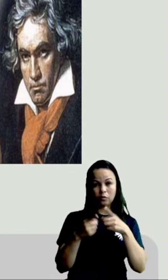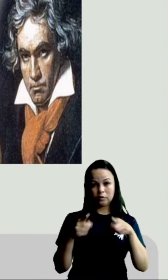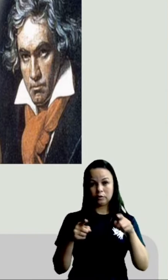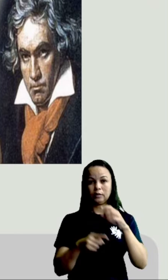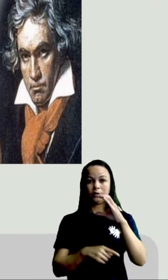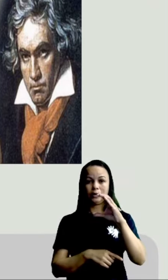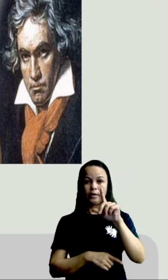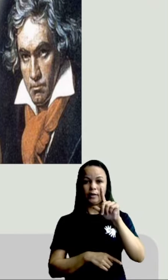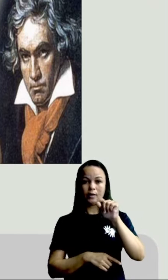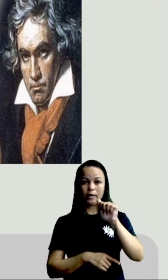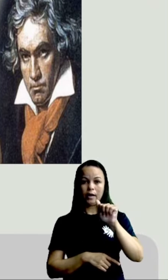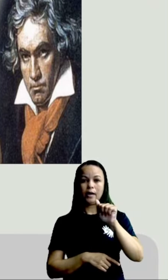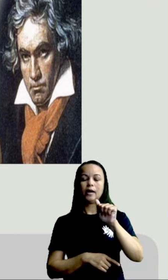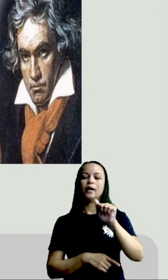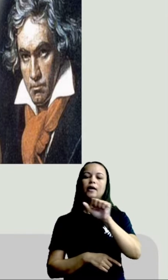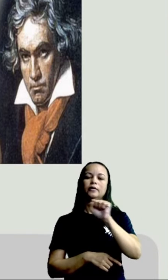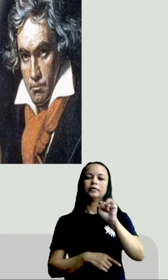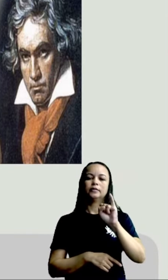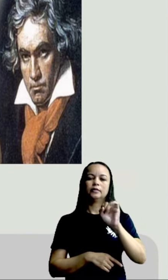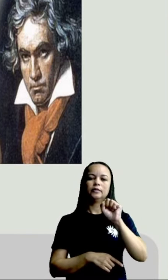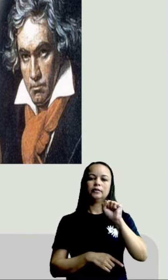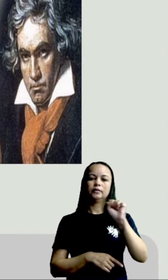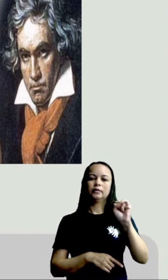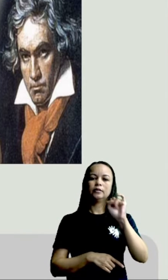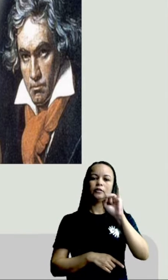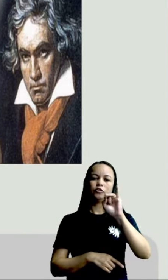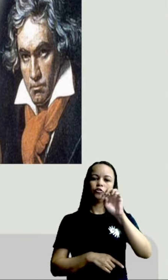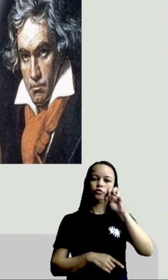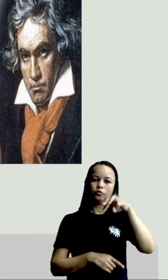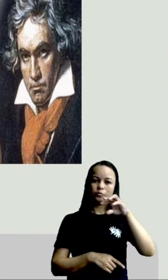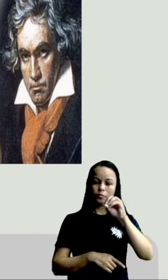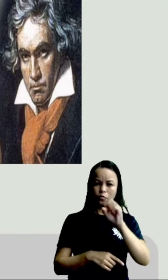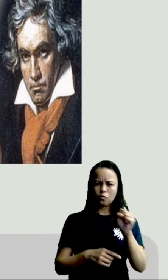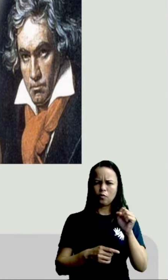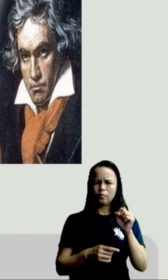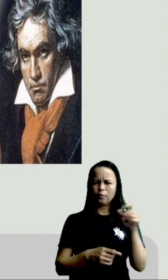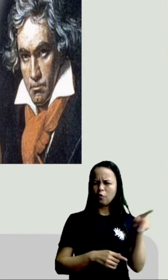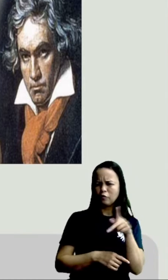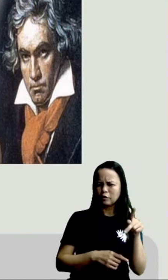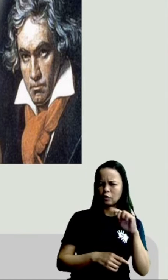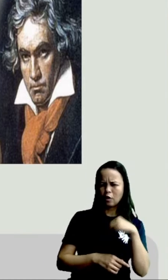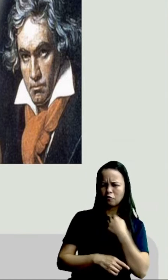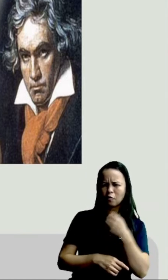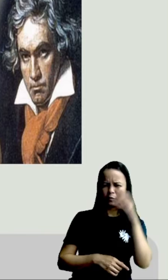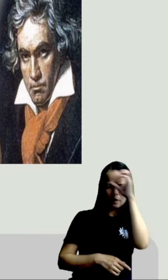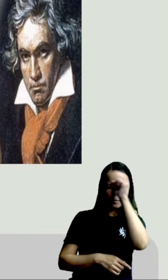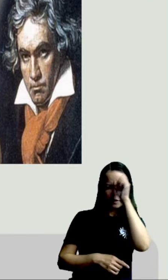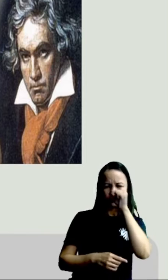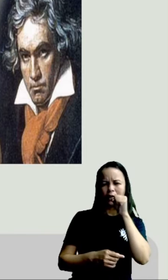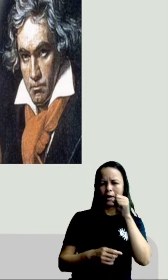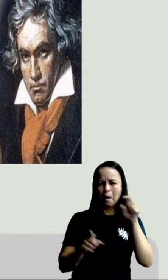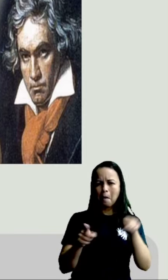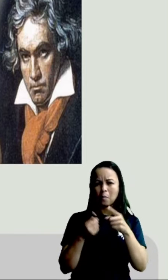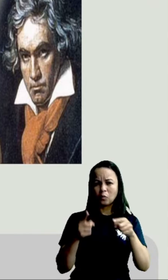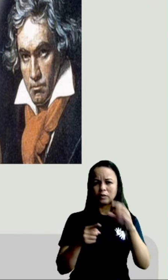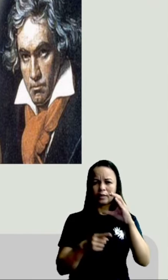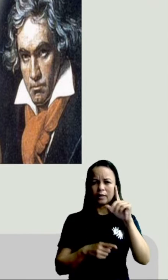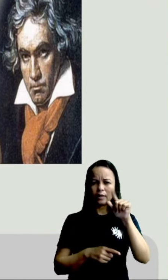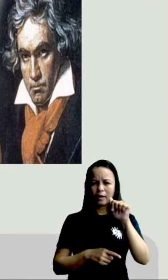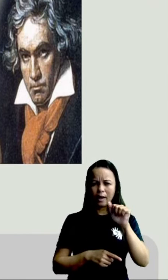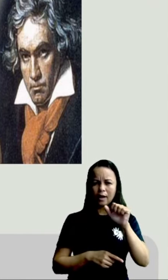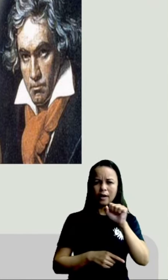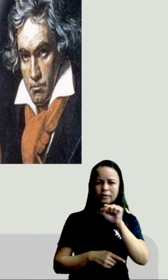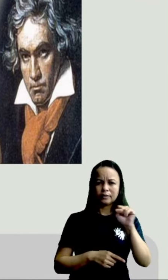classicismo e Raquel quer dizer que a gente vai aprender música clássica exatamente ver só o